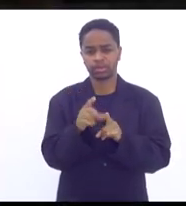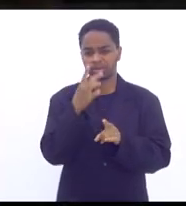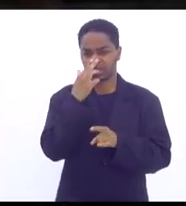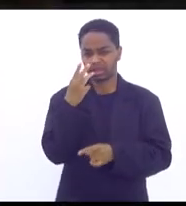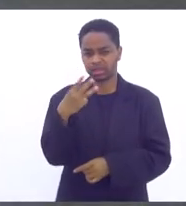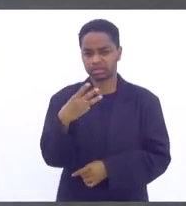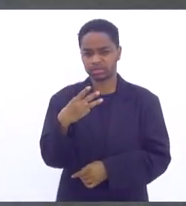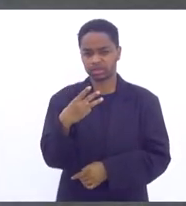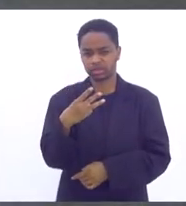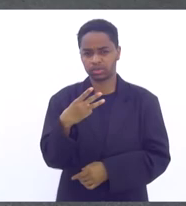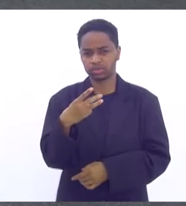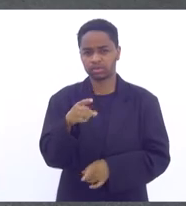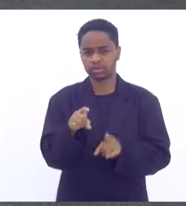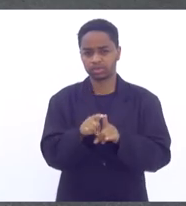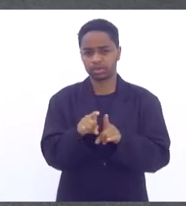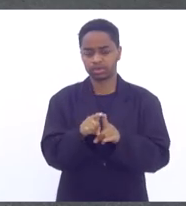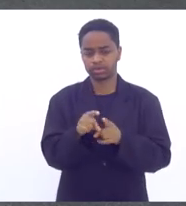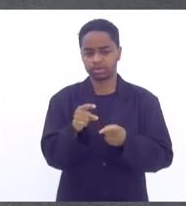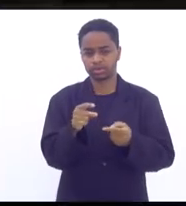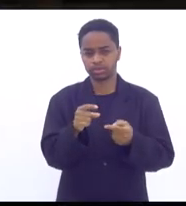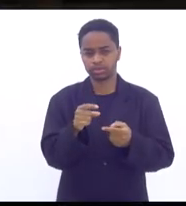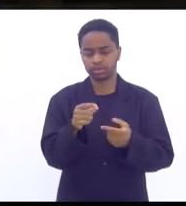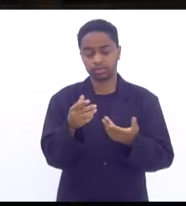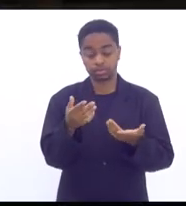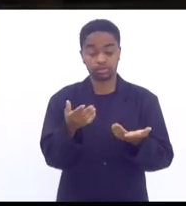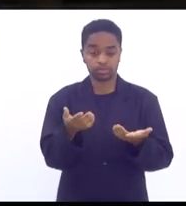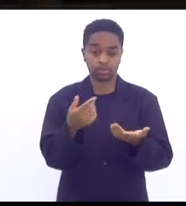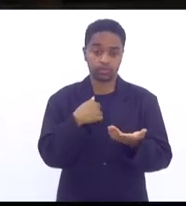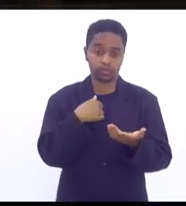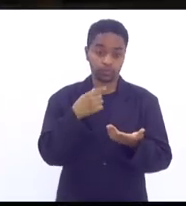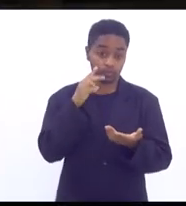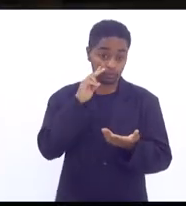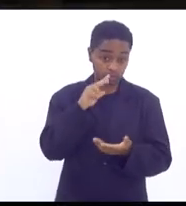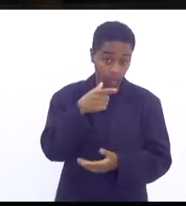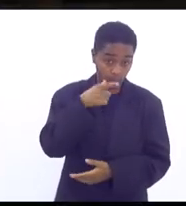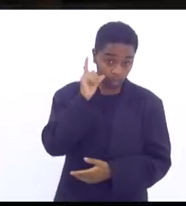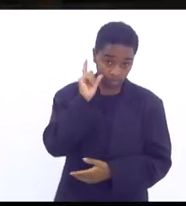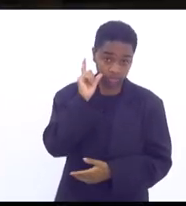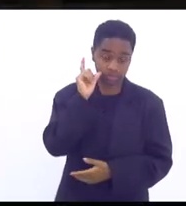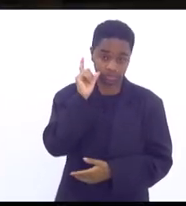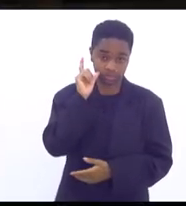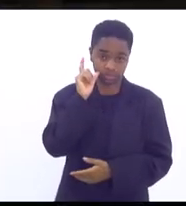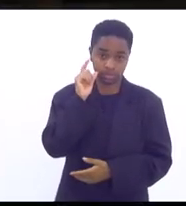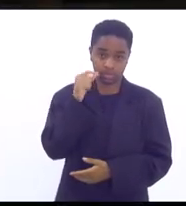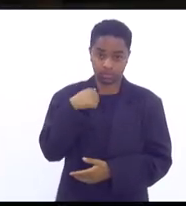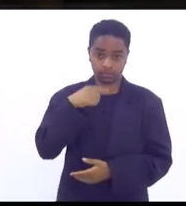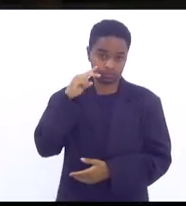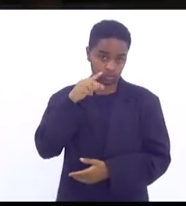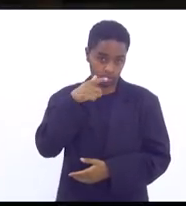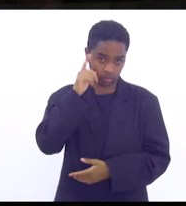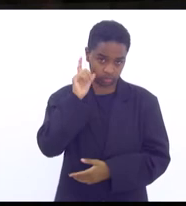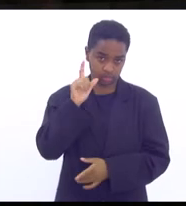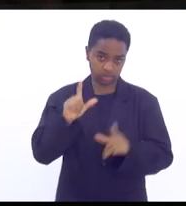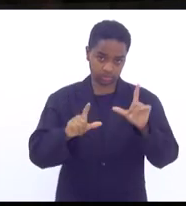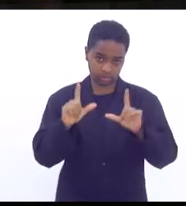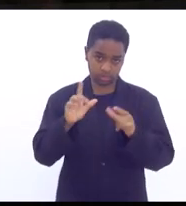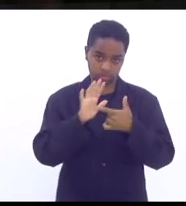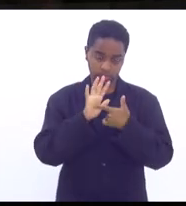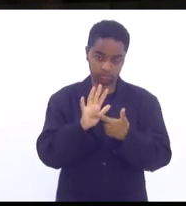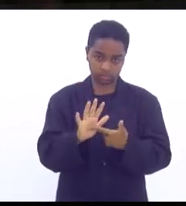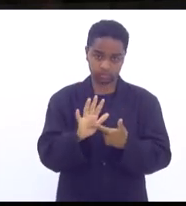aí disputando. Seria, quando eu ouvi ontem na mídia, é? Eu estou falando que eu ouvi na mídia, eu ouvi o